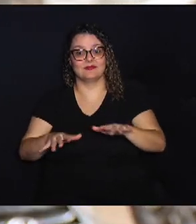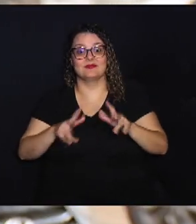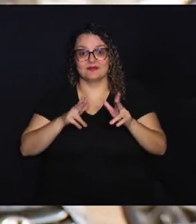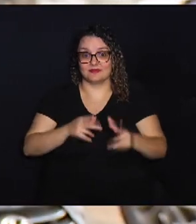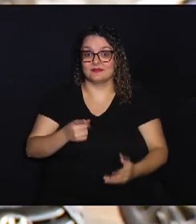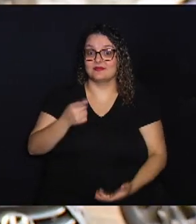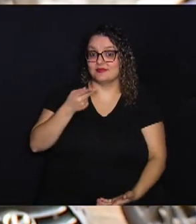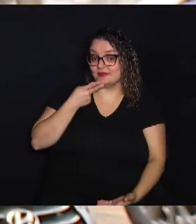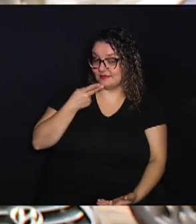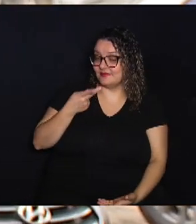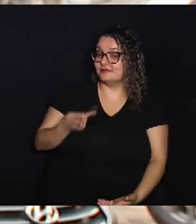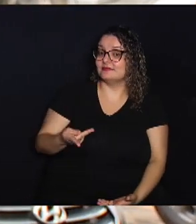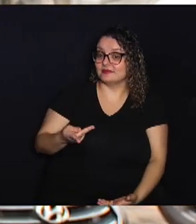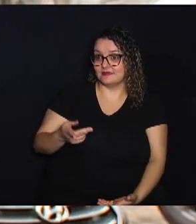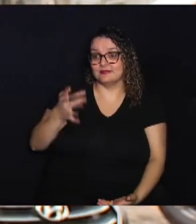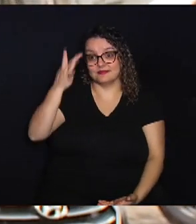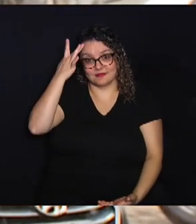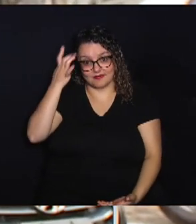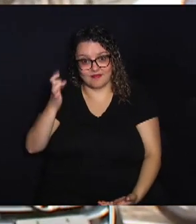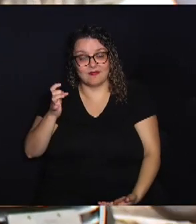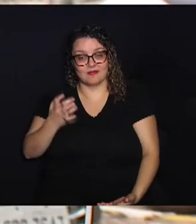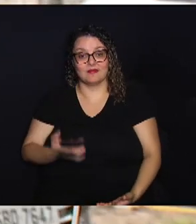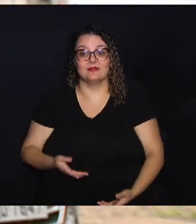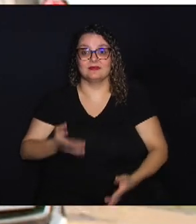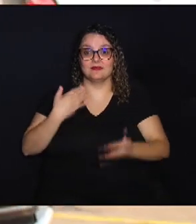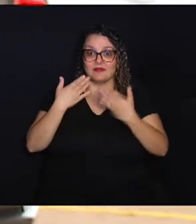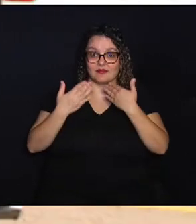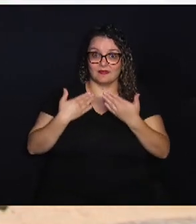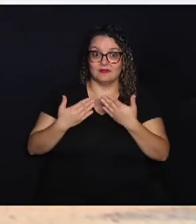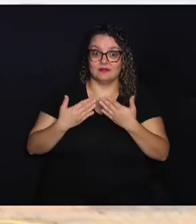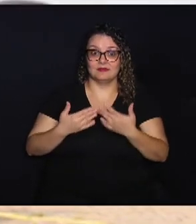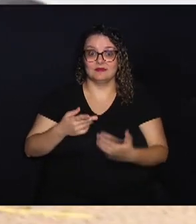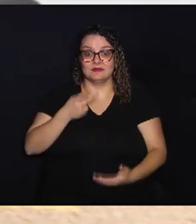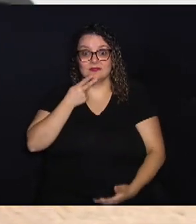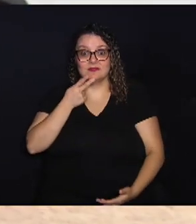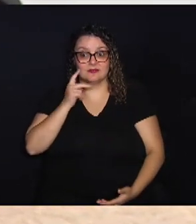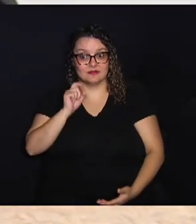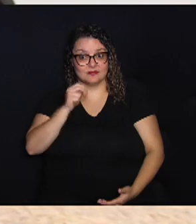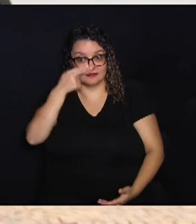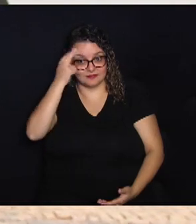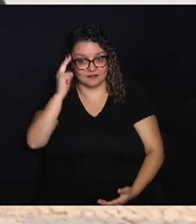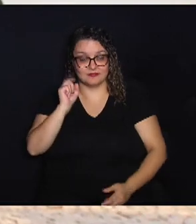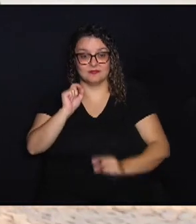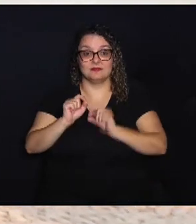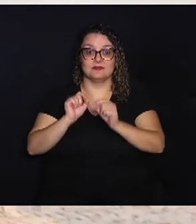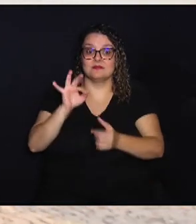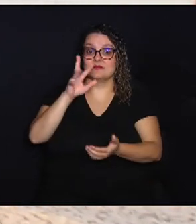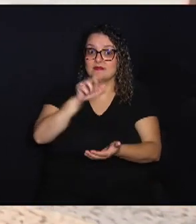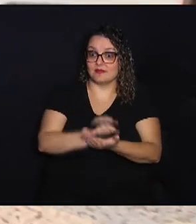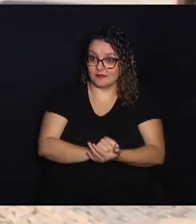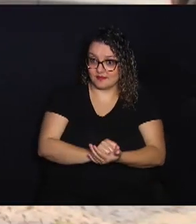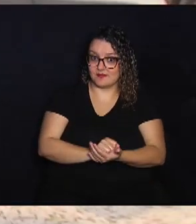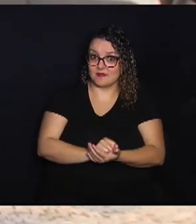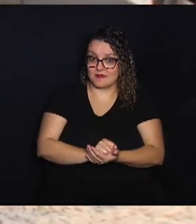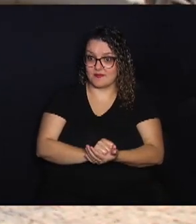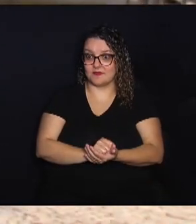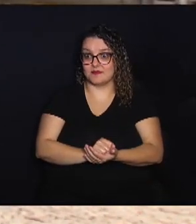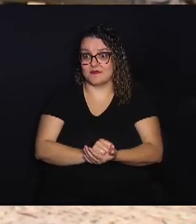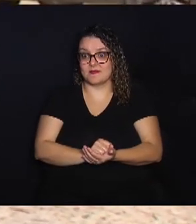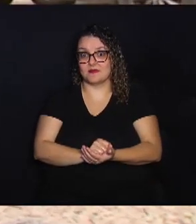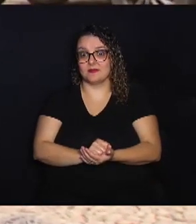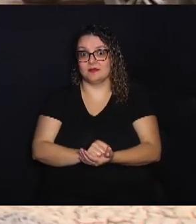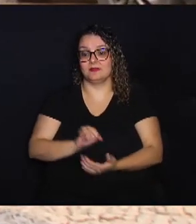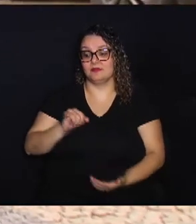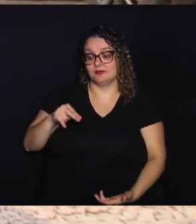você disse, será amanhã. Eu estava falando o seguinte, Gabriel, que quem estiver no cadastro vai ter, então, isenção